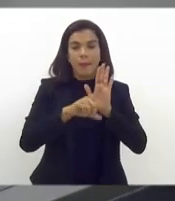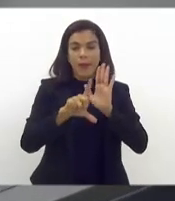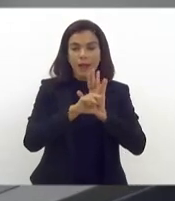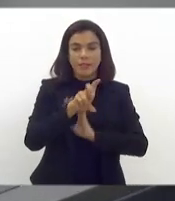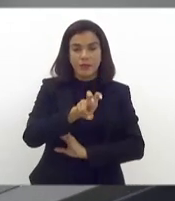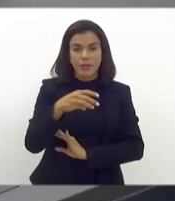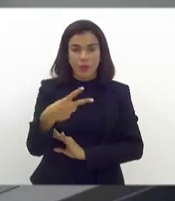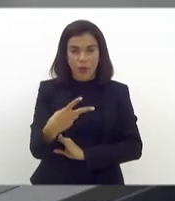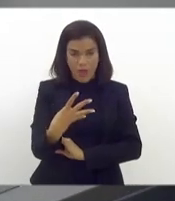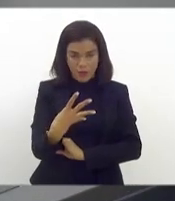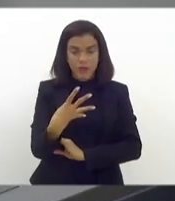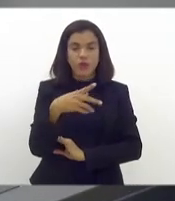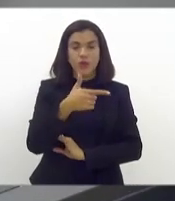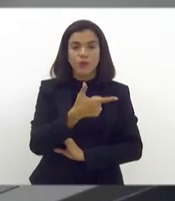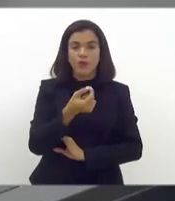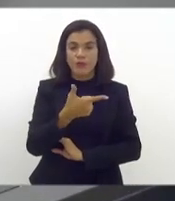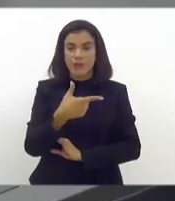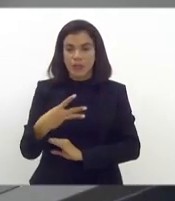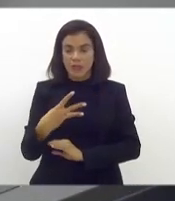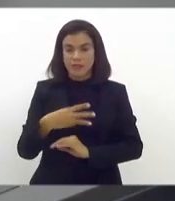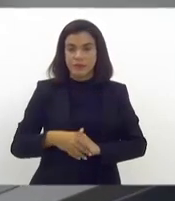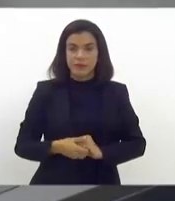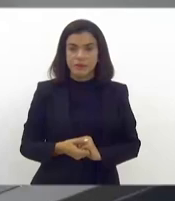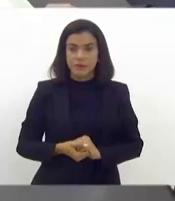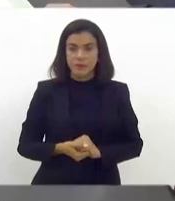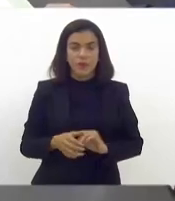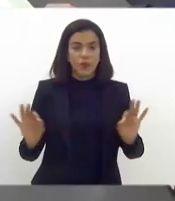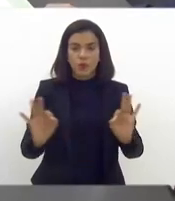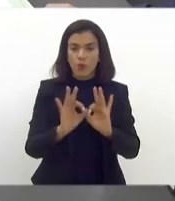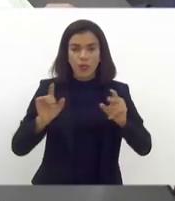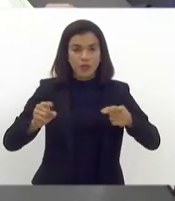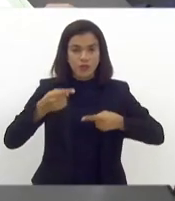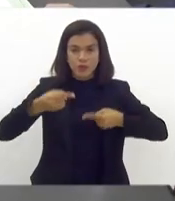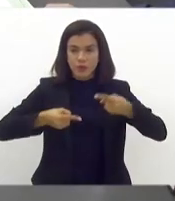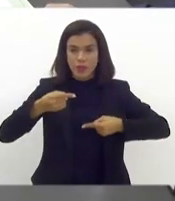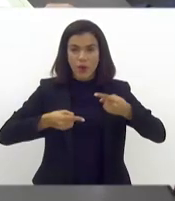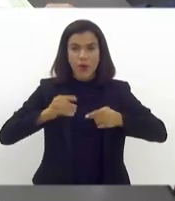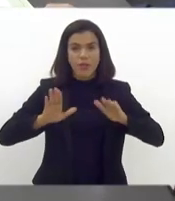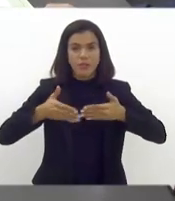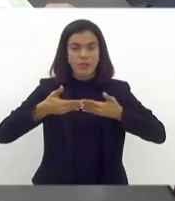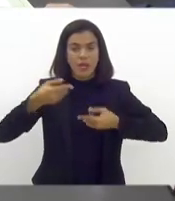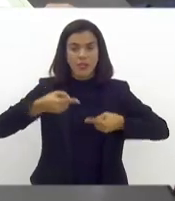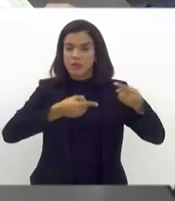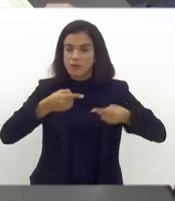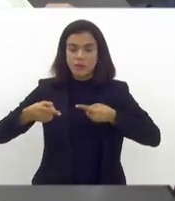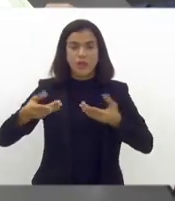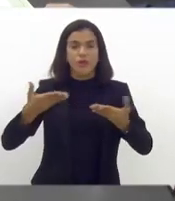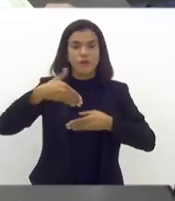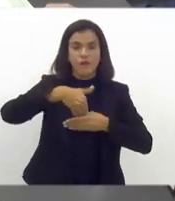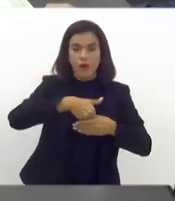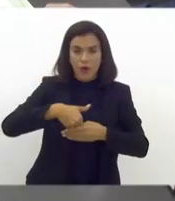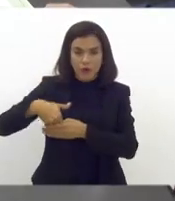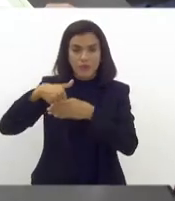de 2023. Em discussão. Não havendo quem queira discutir, é encerrada a discussão. Em votação,